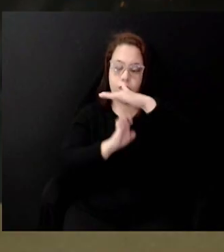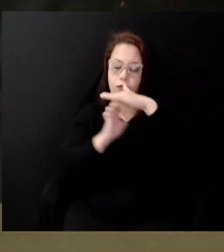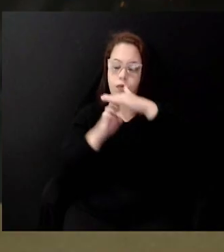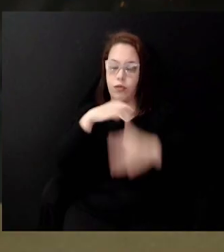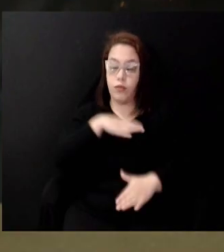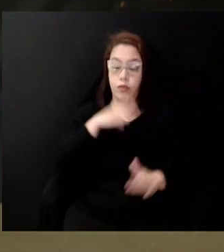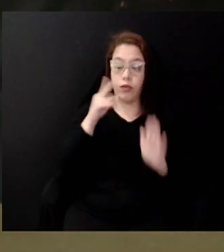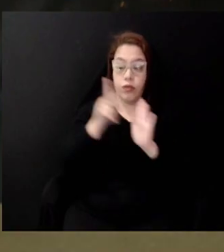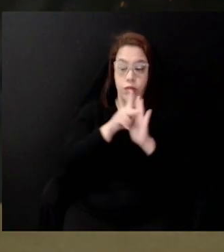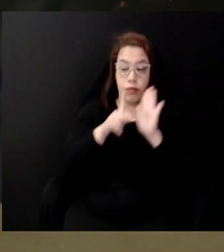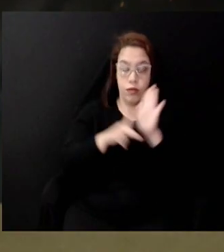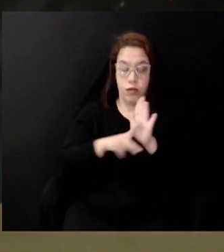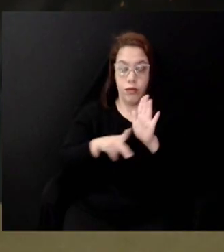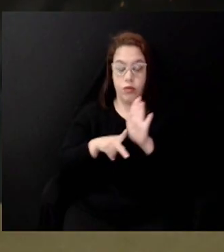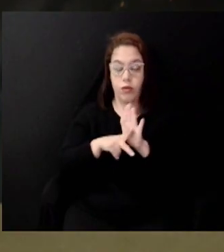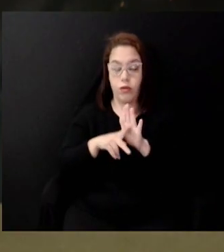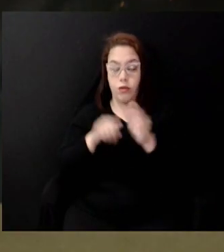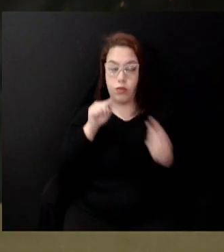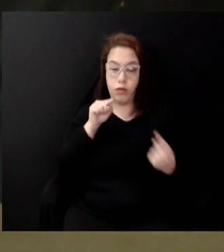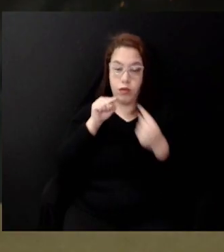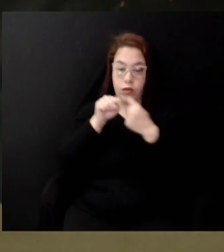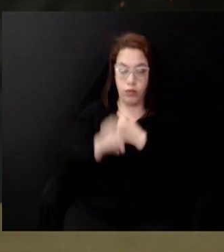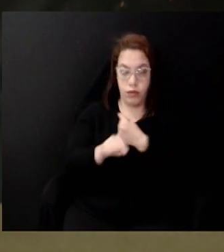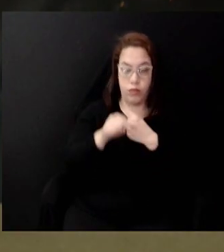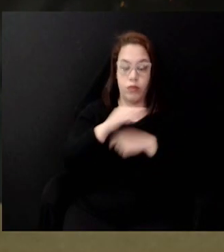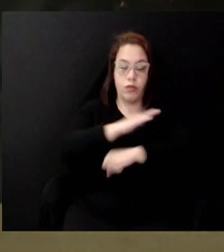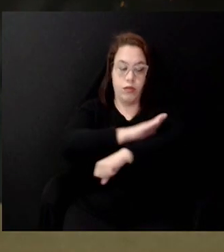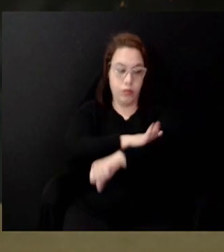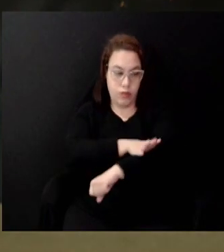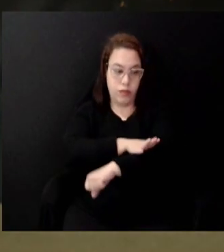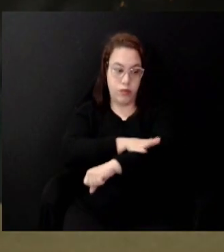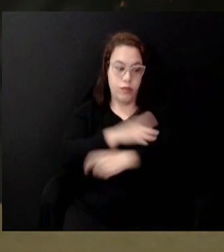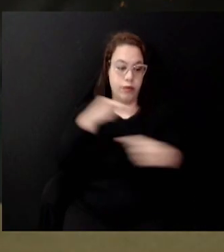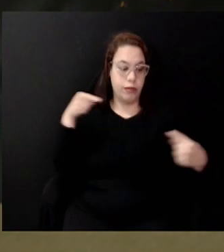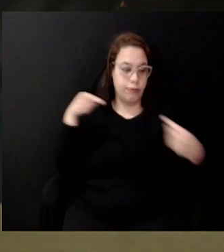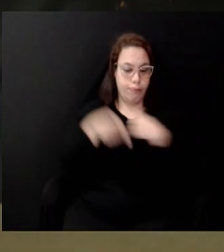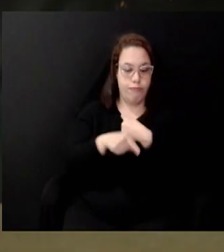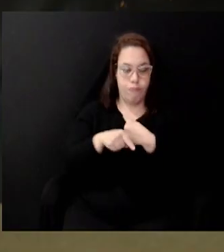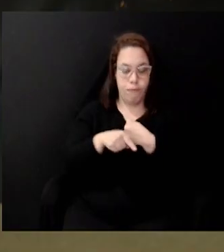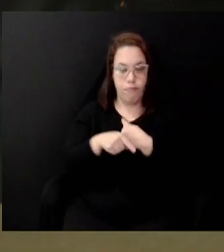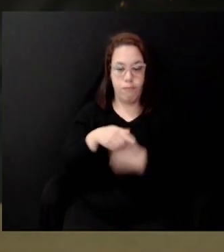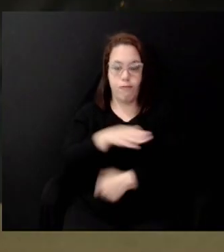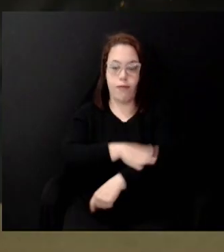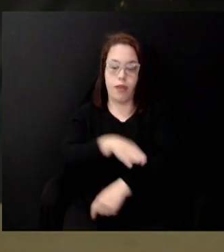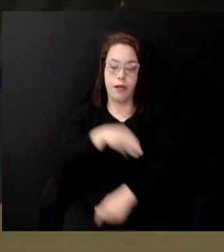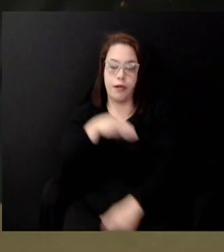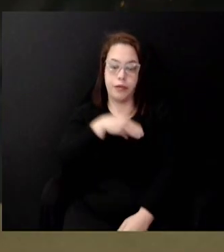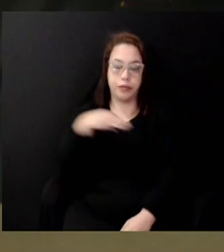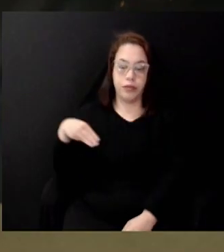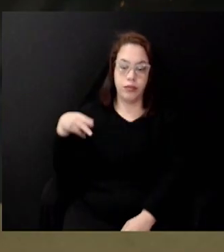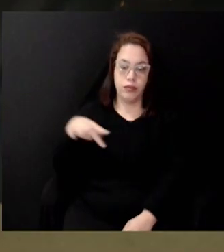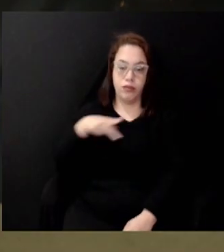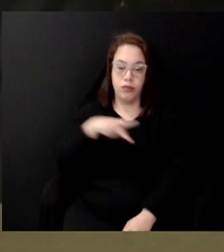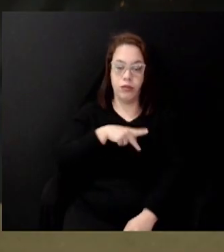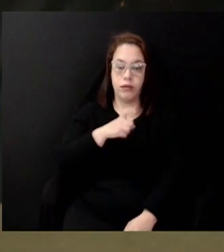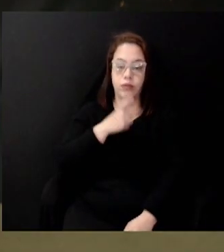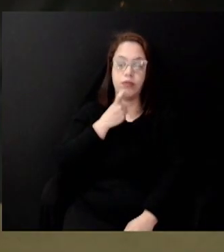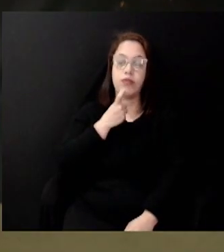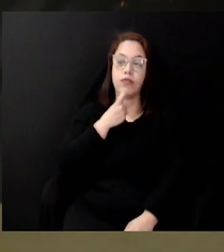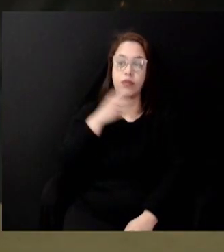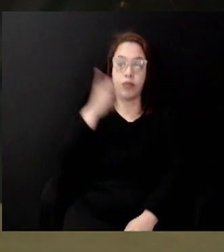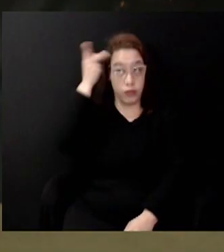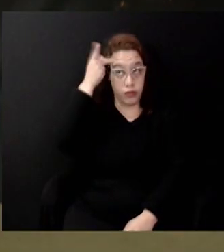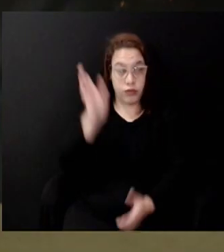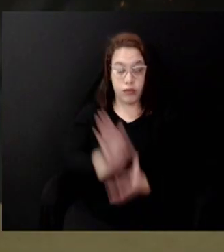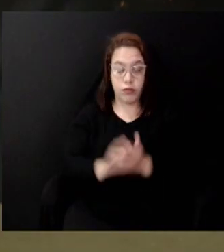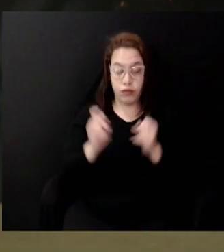Cidades Antirracistas é uma iniciativa da Rede de Enfrentamento ao Racismo do Ministério Público de São Paulo. Muito bem, agora a